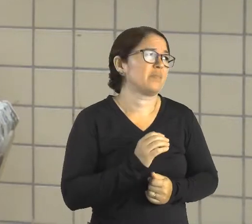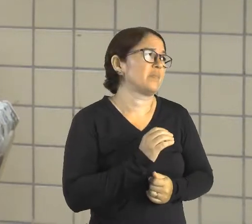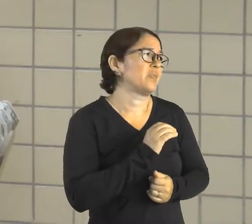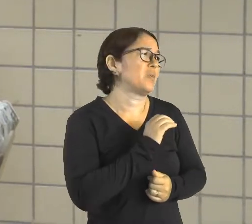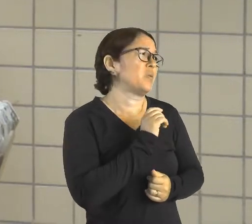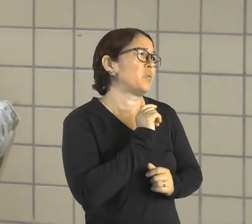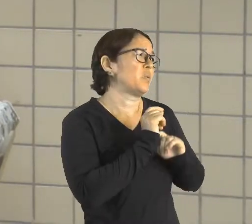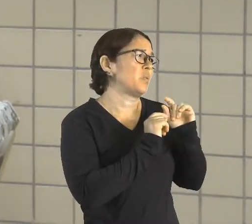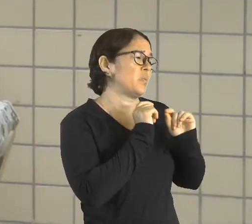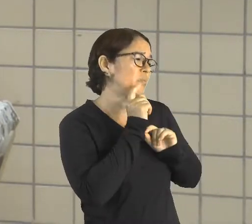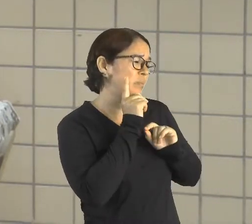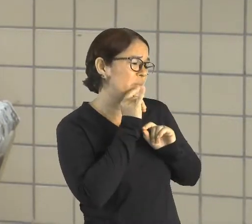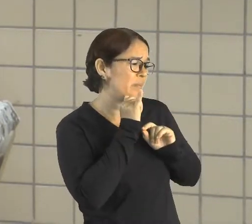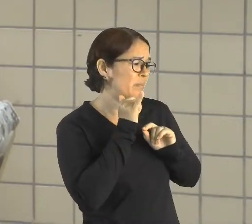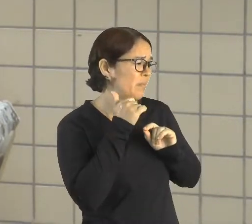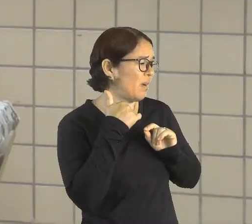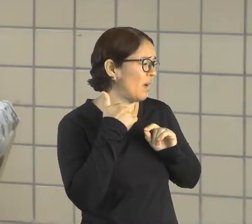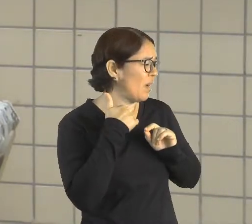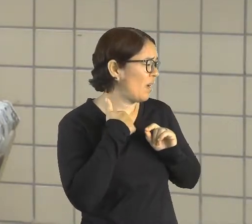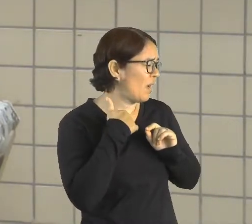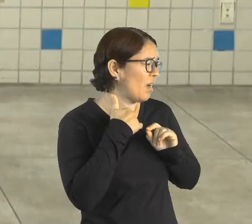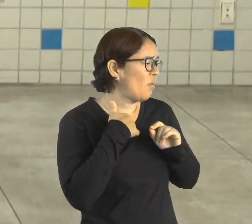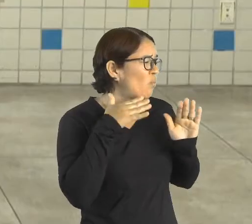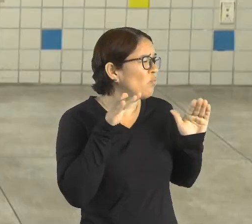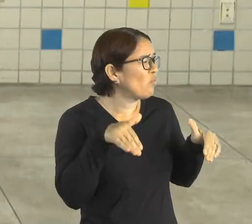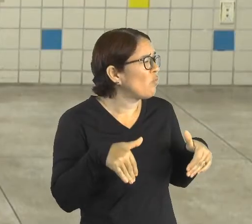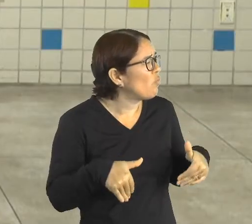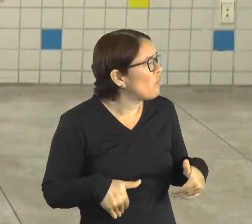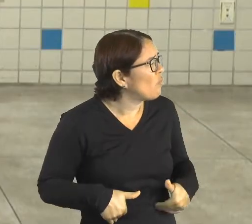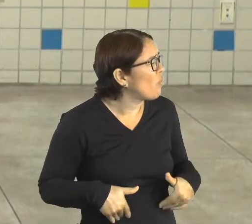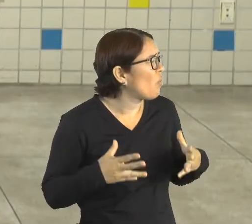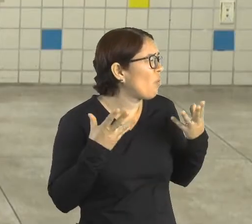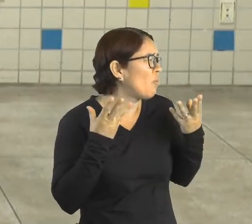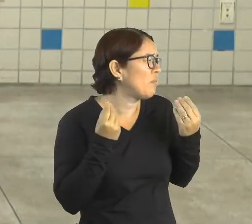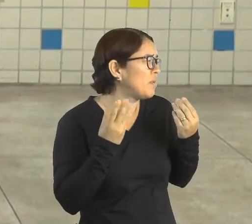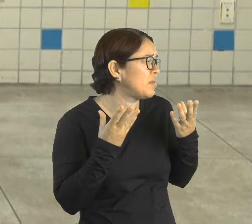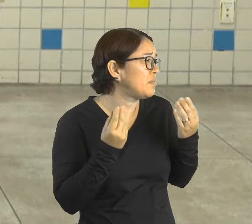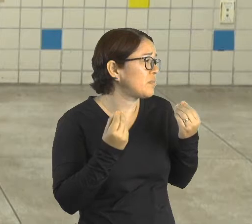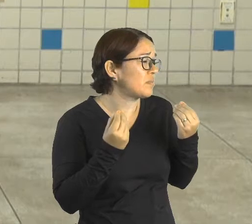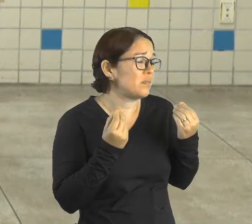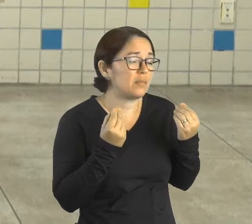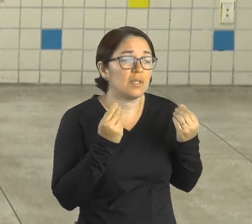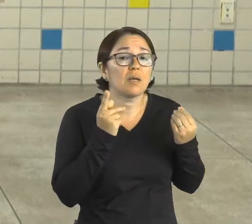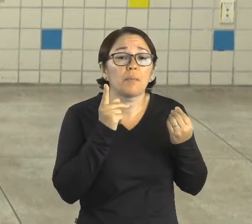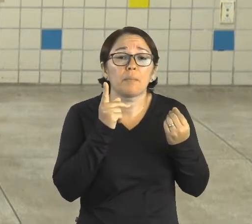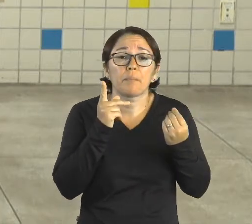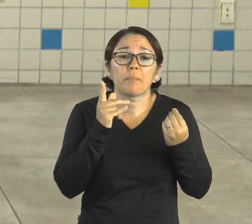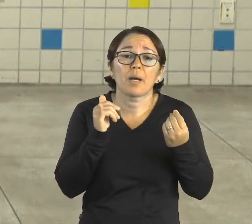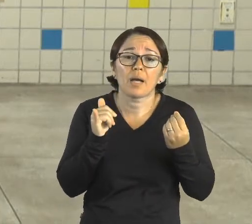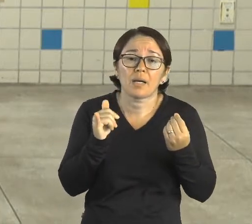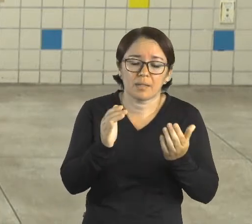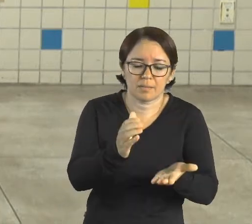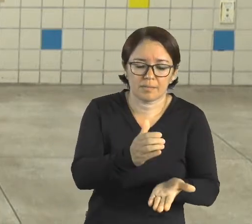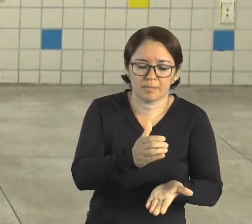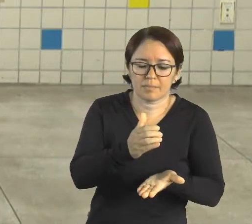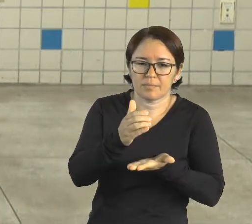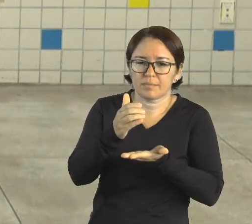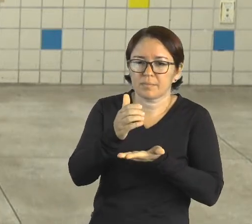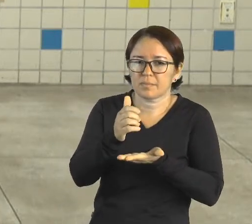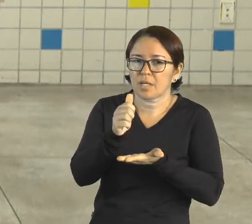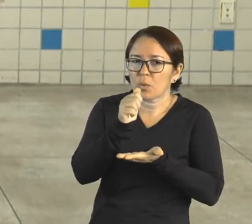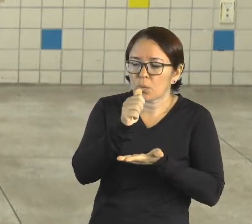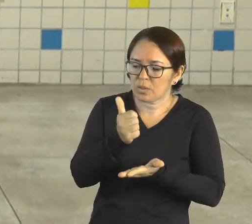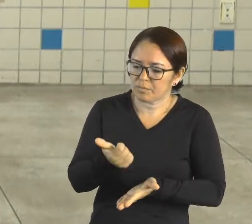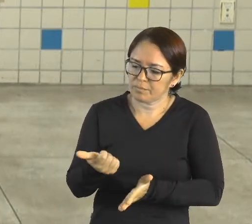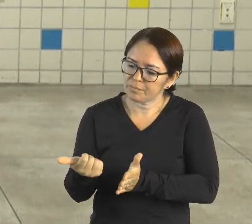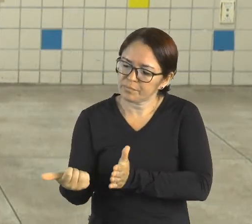é, papai? Eu estou com tanta fome. O papai macaco pegava uma madeira, enchia a barrigona dele